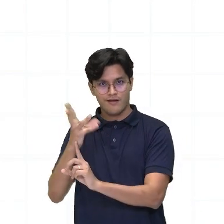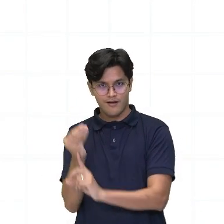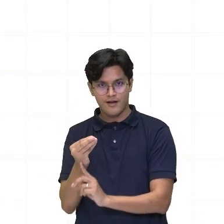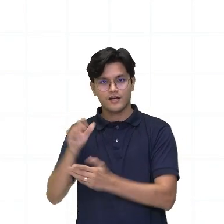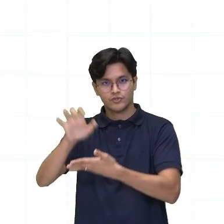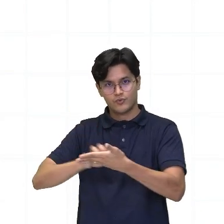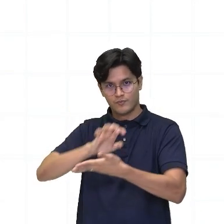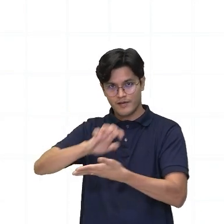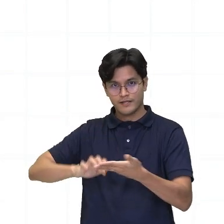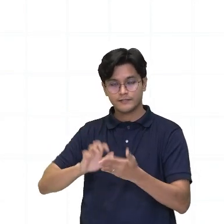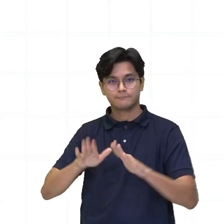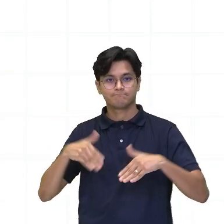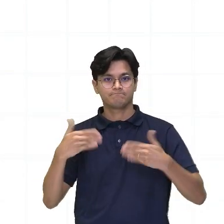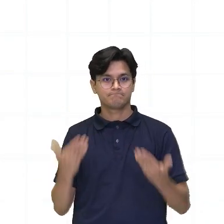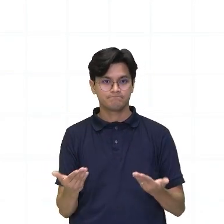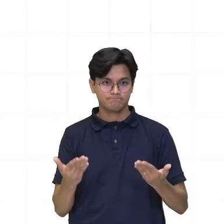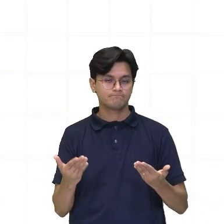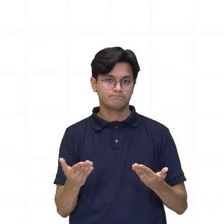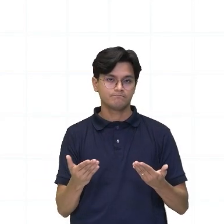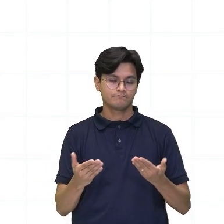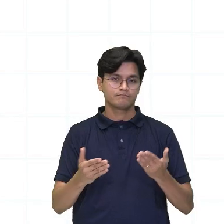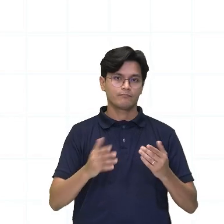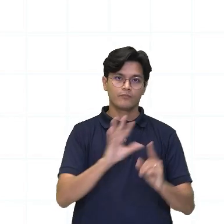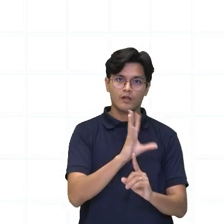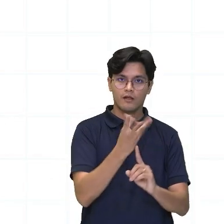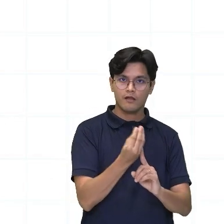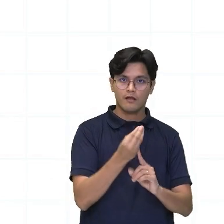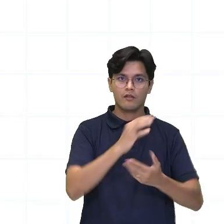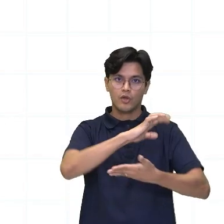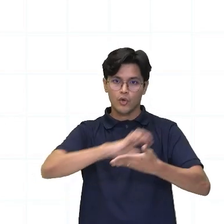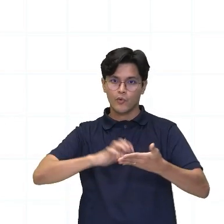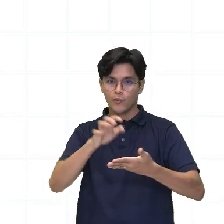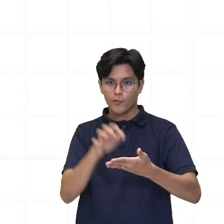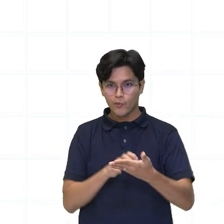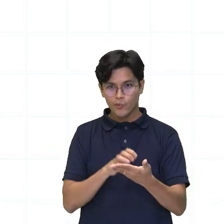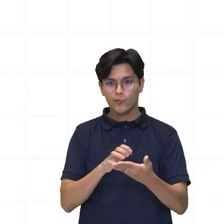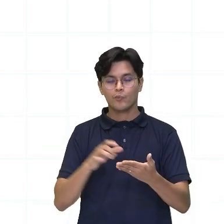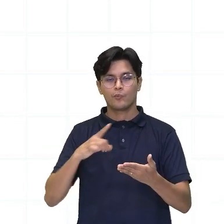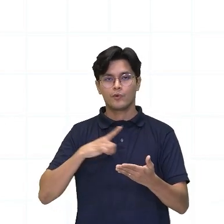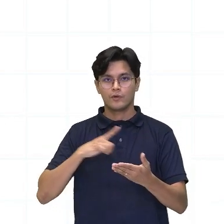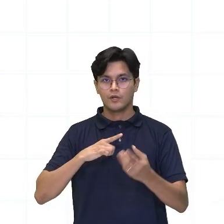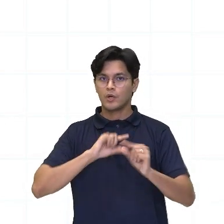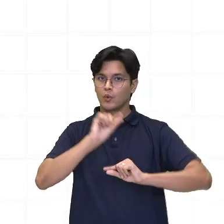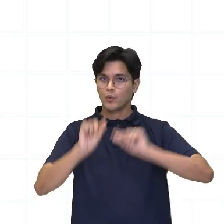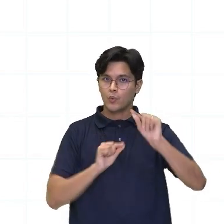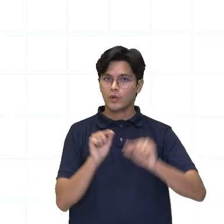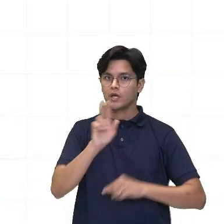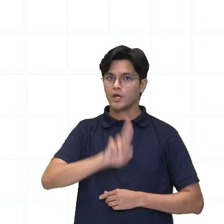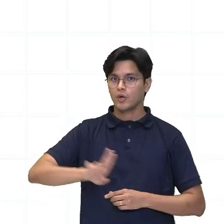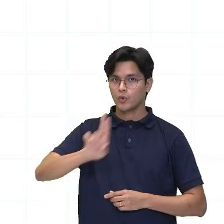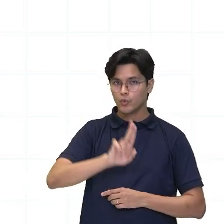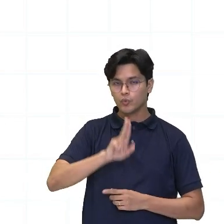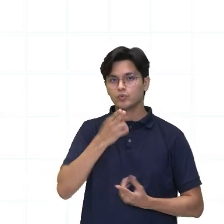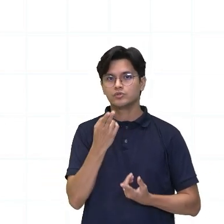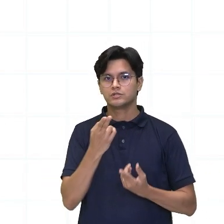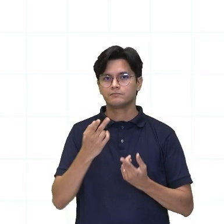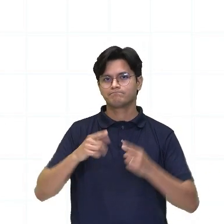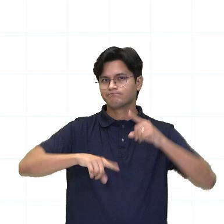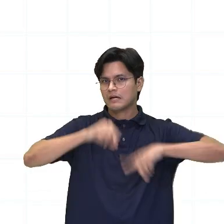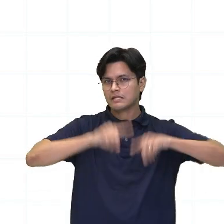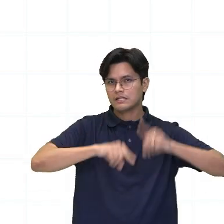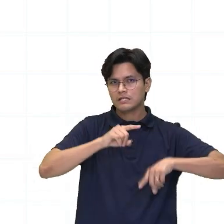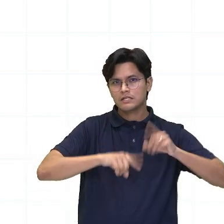Então, a arte rupestre consiste na aplicação de pigmentos sobre as superfícies, sendo